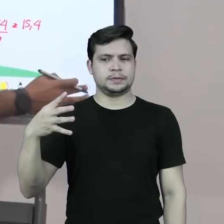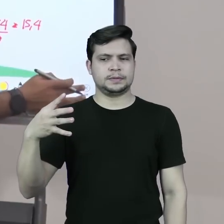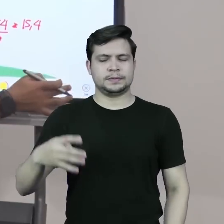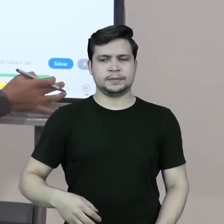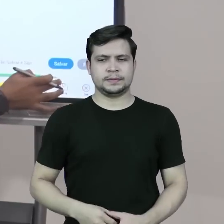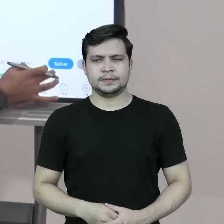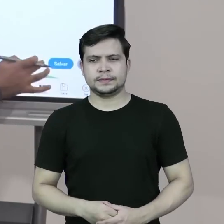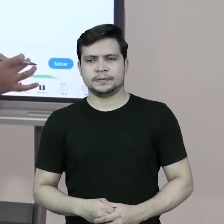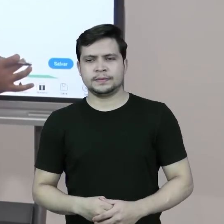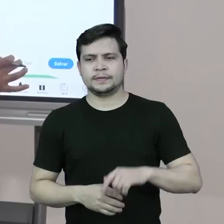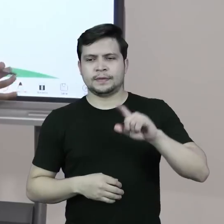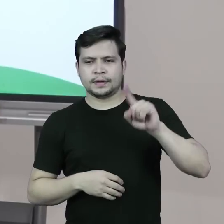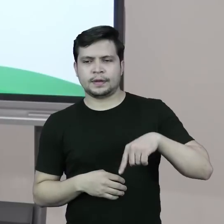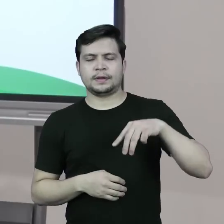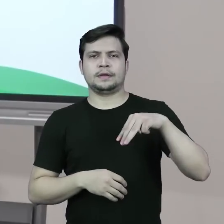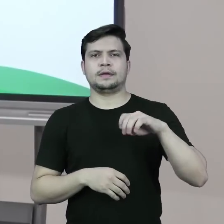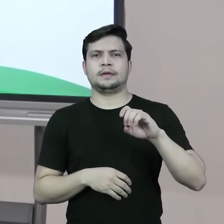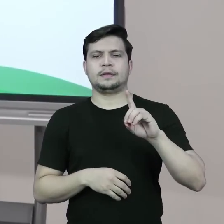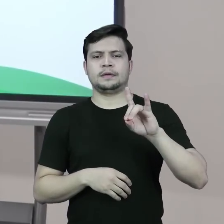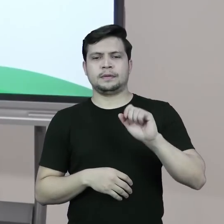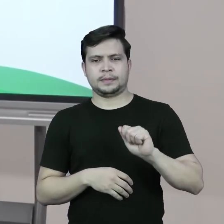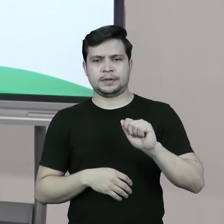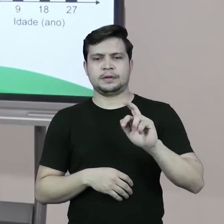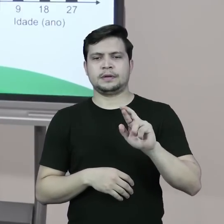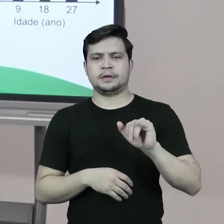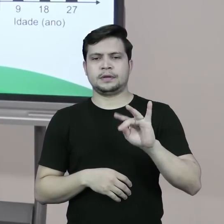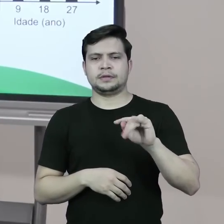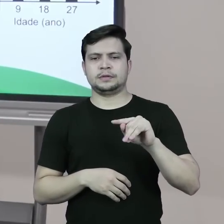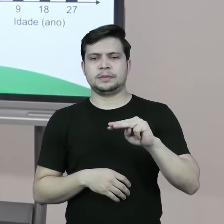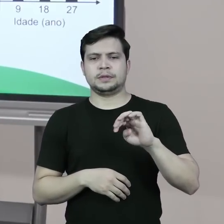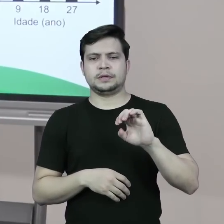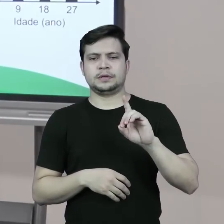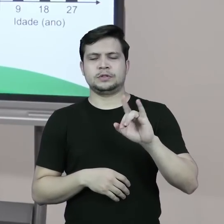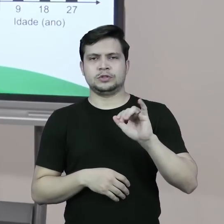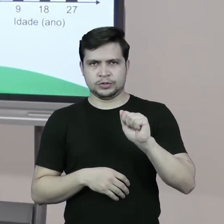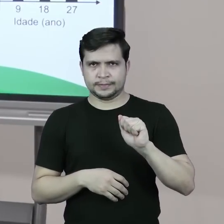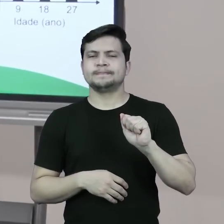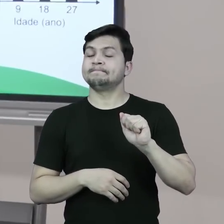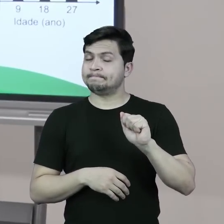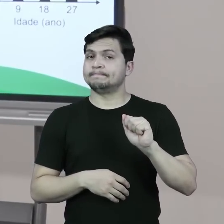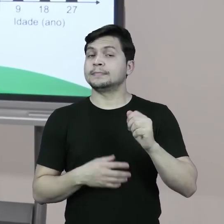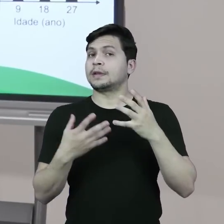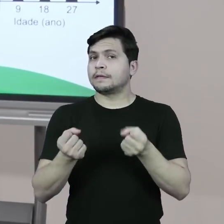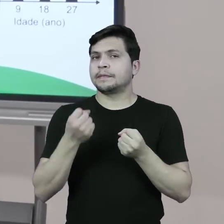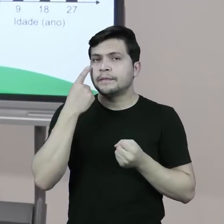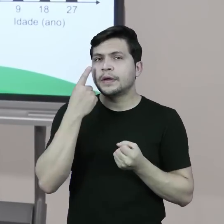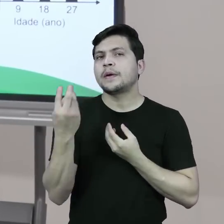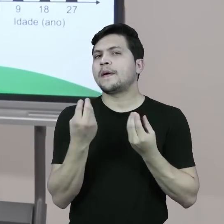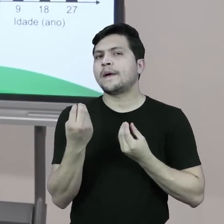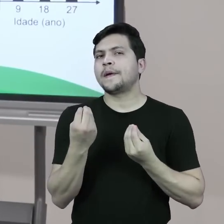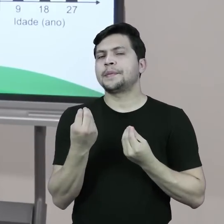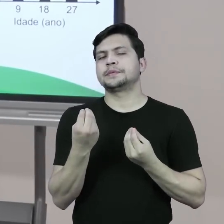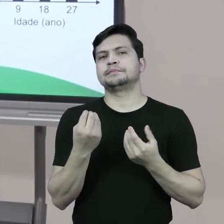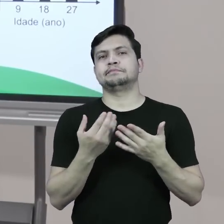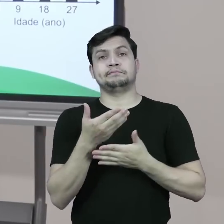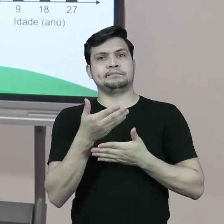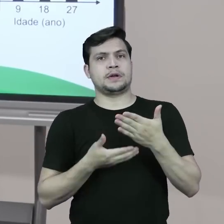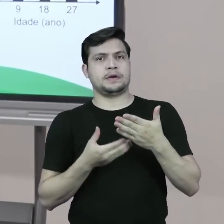que é justamente as nossas 10 pessoas. Beleza? Então vamos lá. Sempre lembrando, hein? Primeiro as multiplicações para depois realizar as